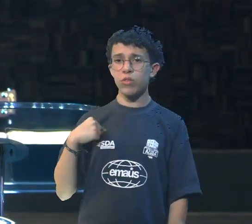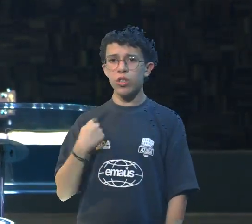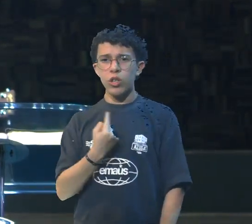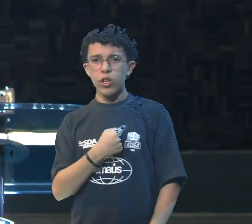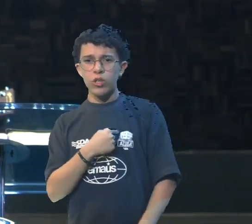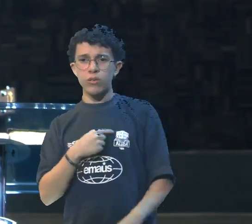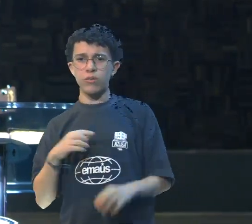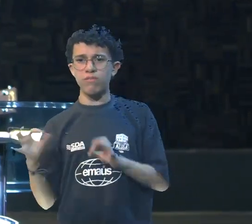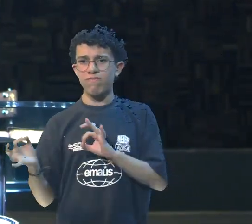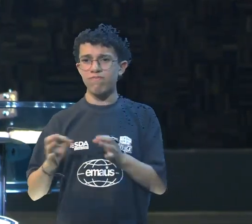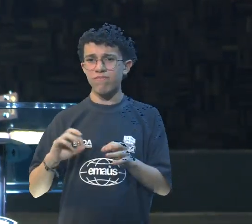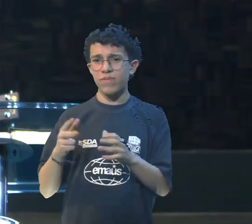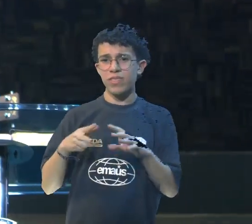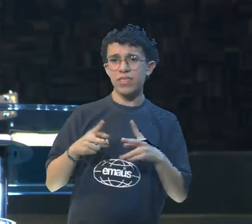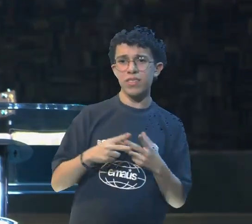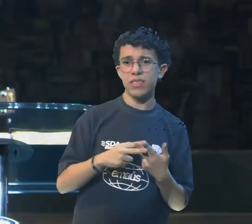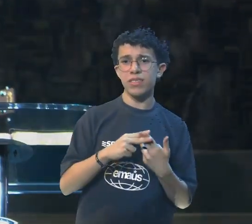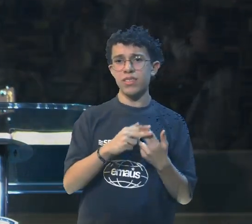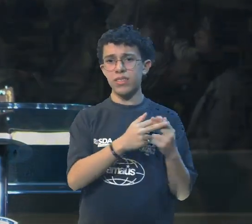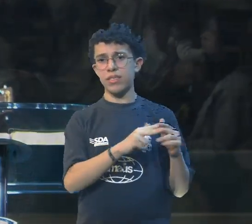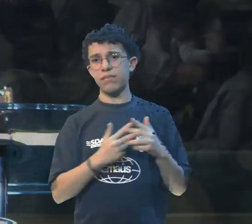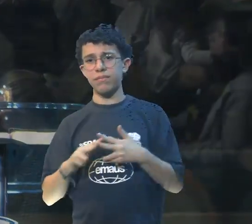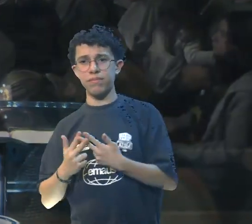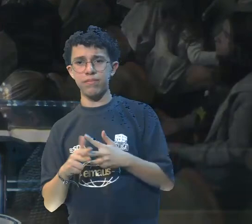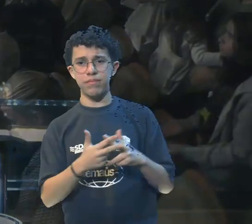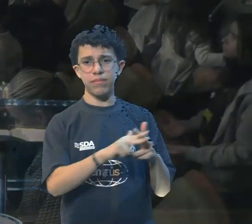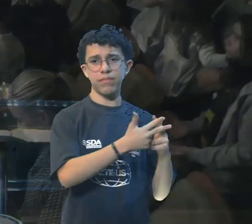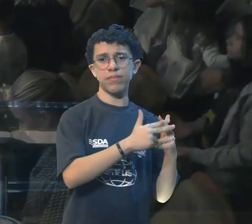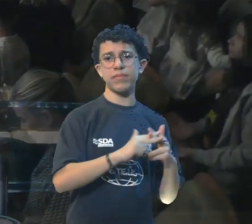agendas. Senhor, Tu és o primeiro.